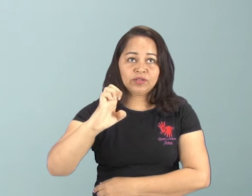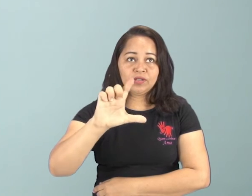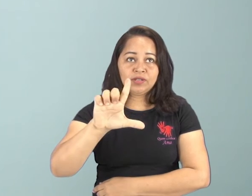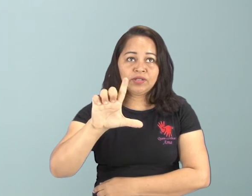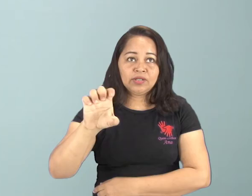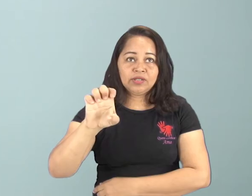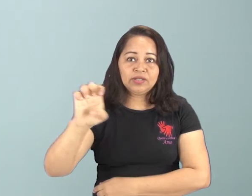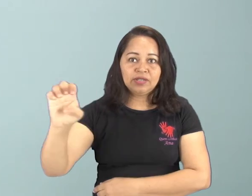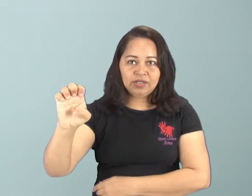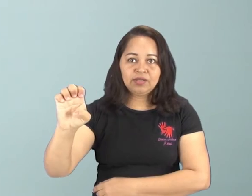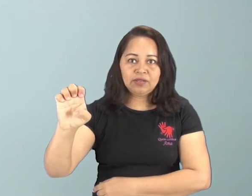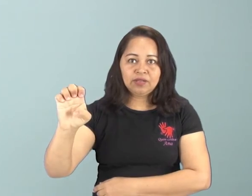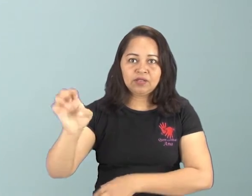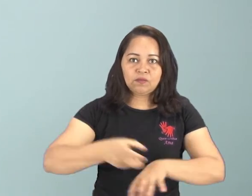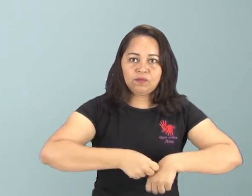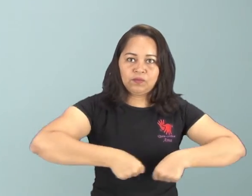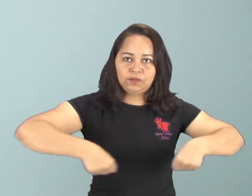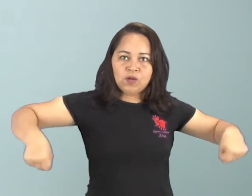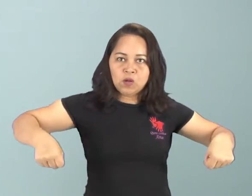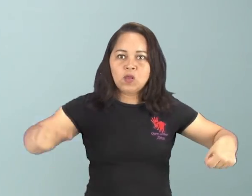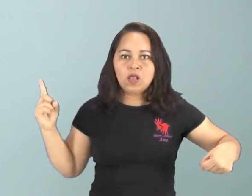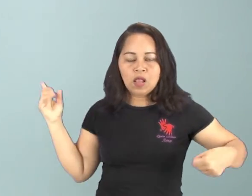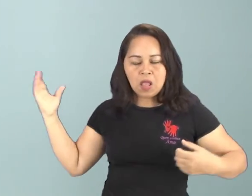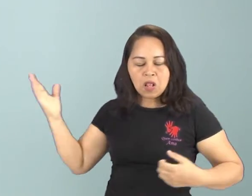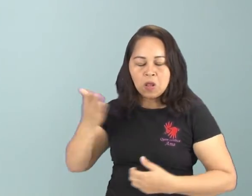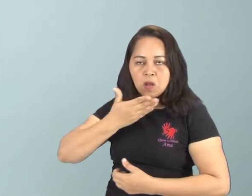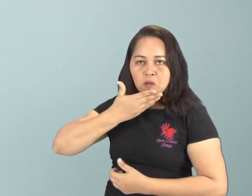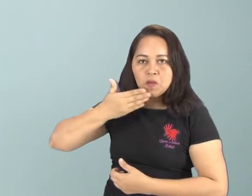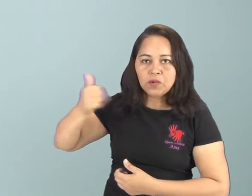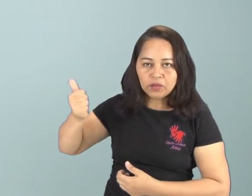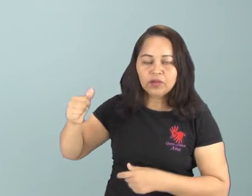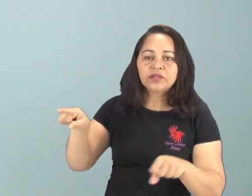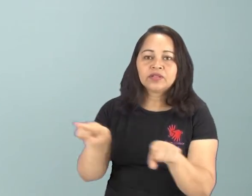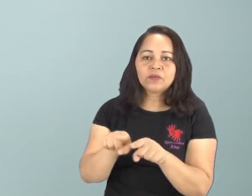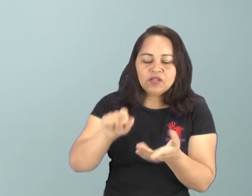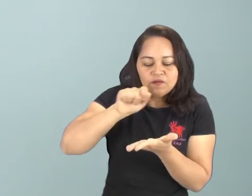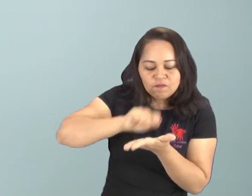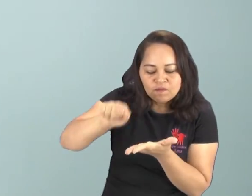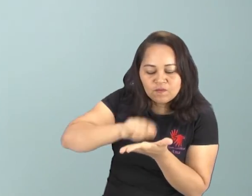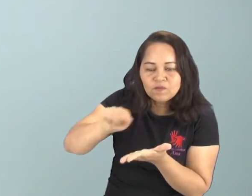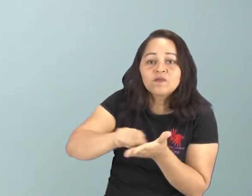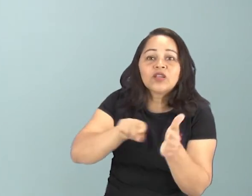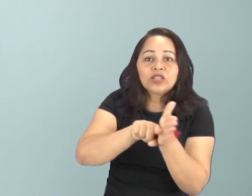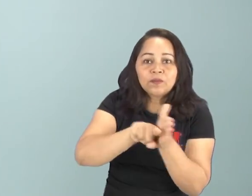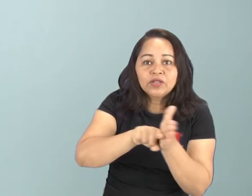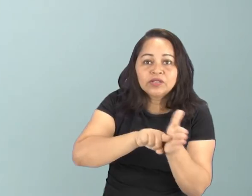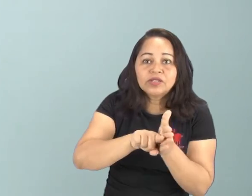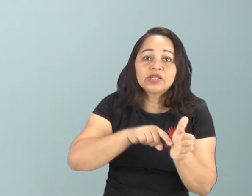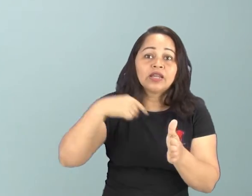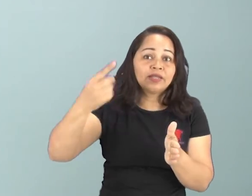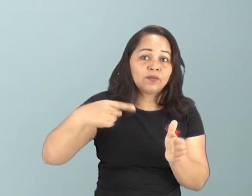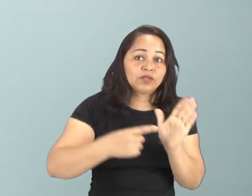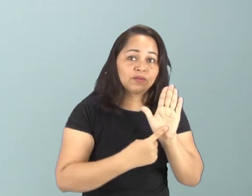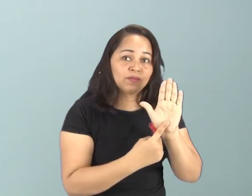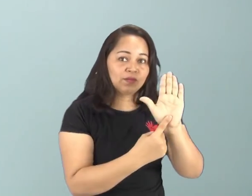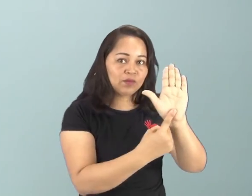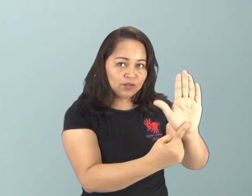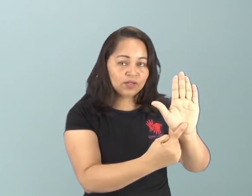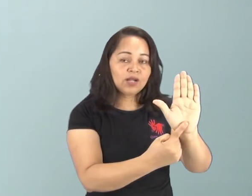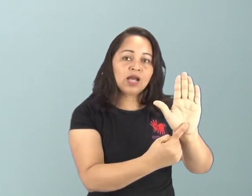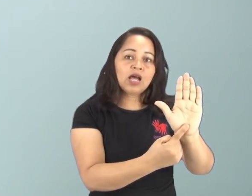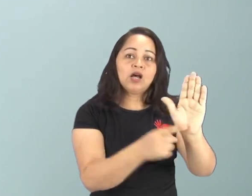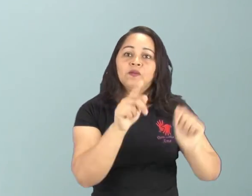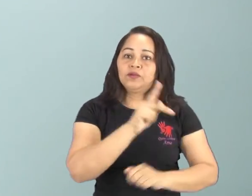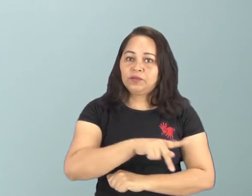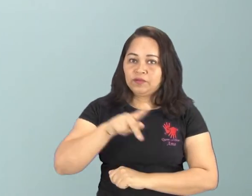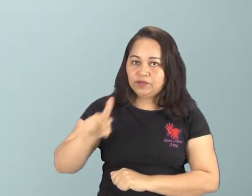vocês irão encontrar coisas fantásticas a seu respeito. E aí vocês vão registrar tudo no caderno e mostrar para